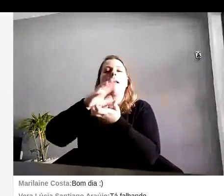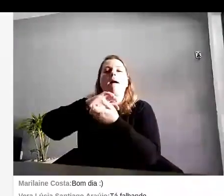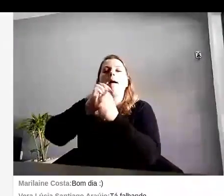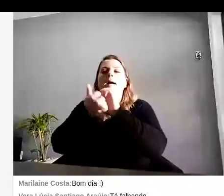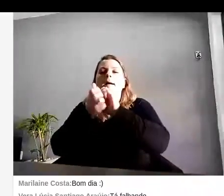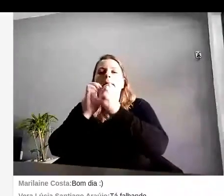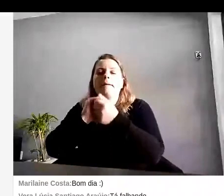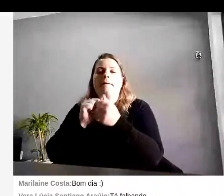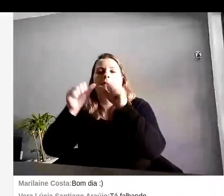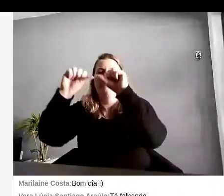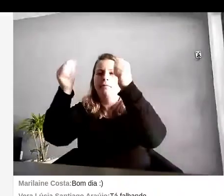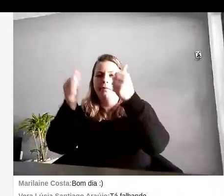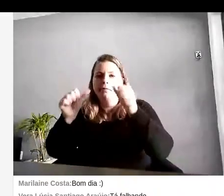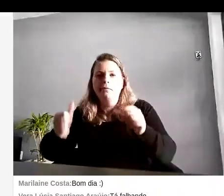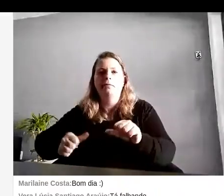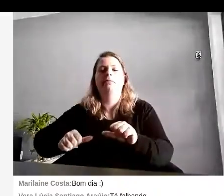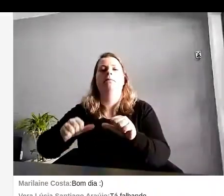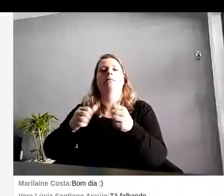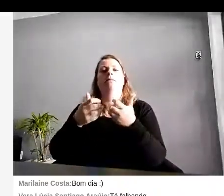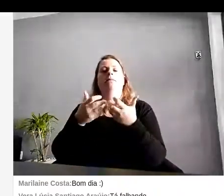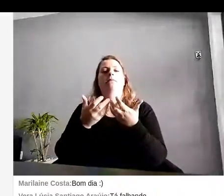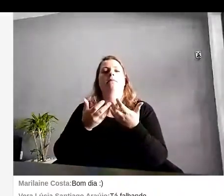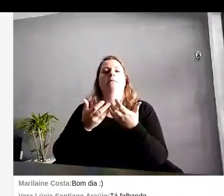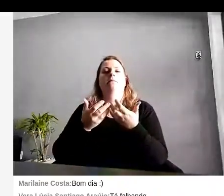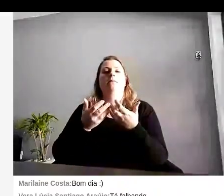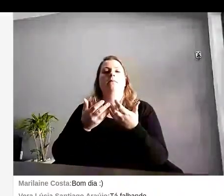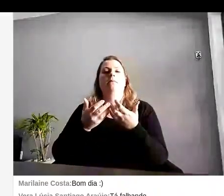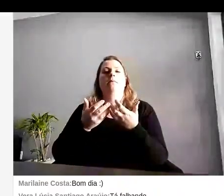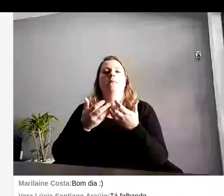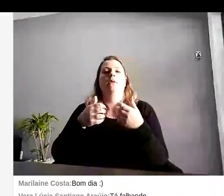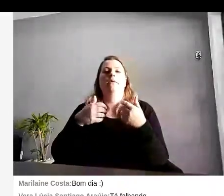Quando é um filme, por exemplo, que é o mais comum,